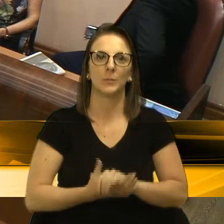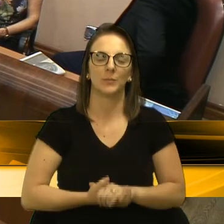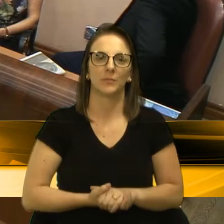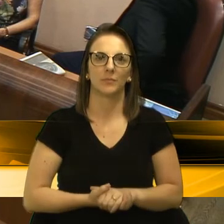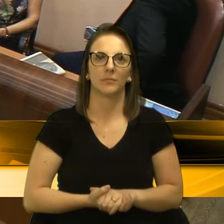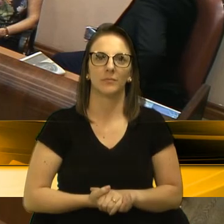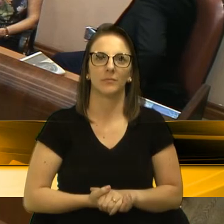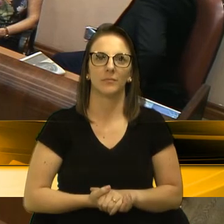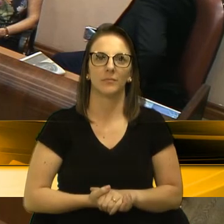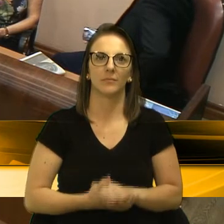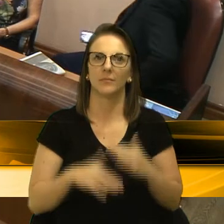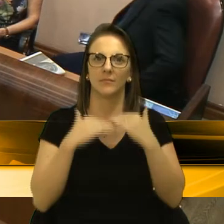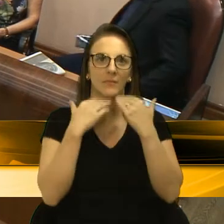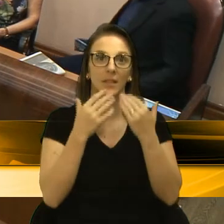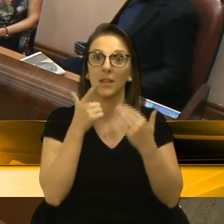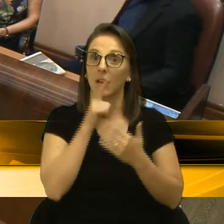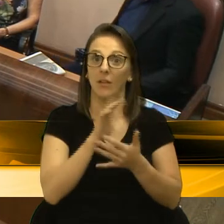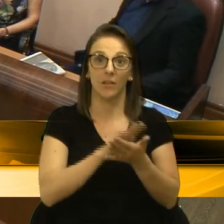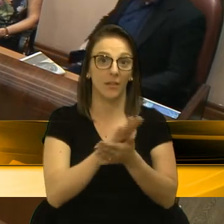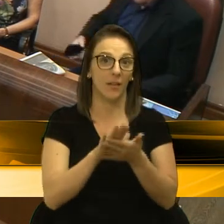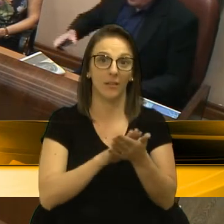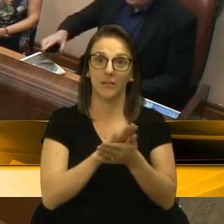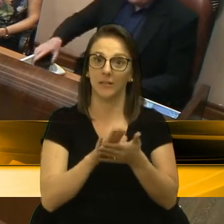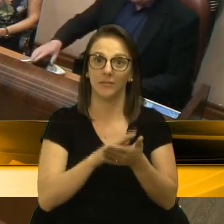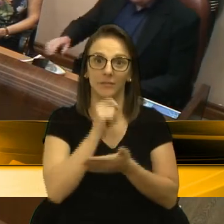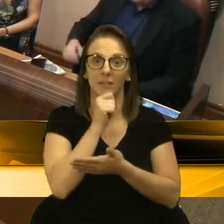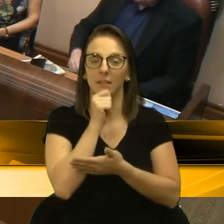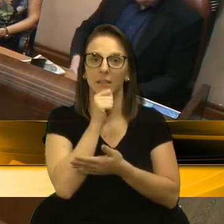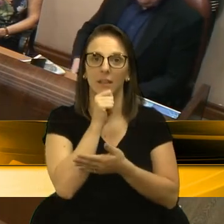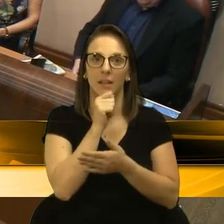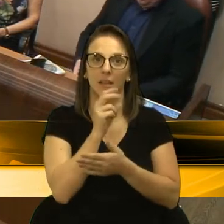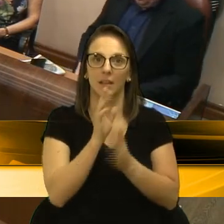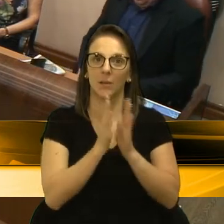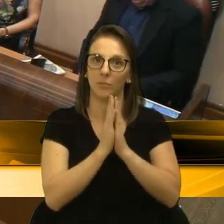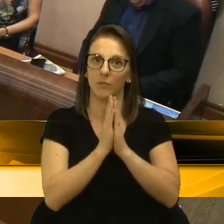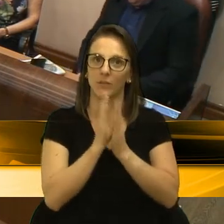Ninguém ganhou nada ainda, pessoal. Vamos seguir a nossa reunião.